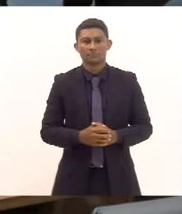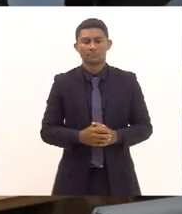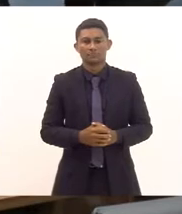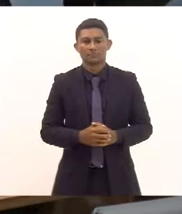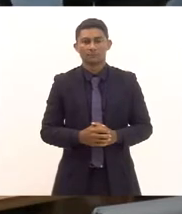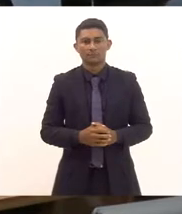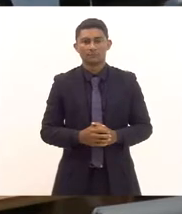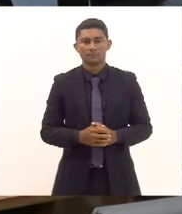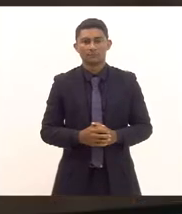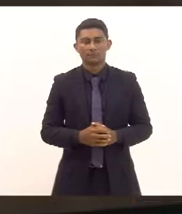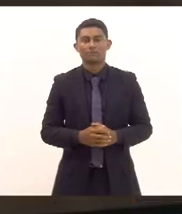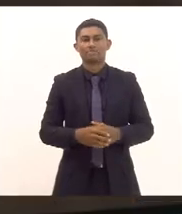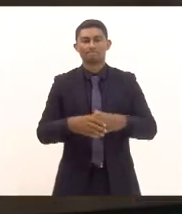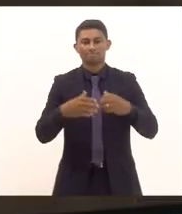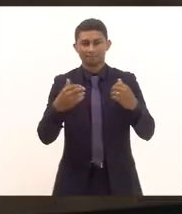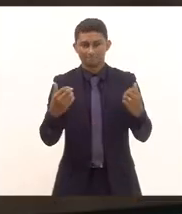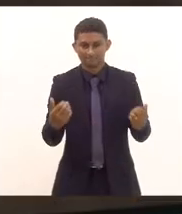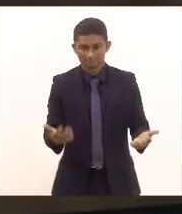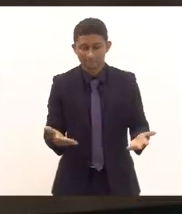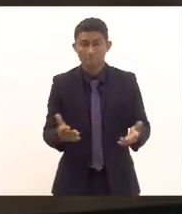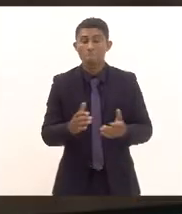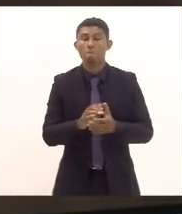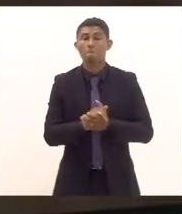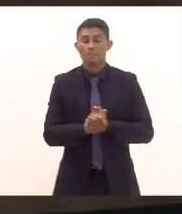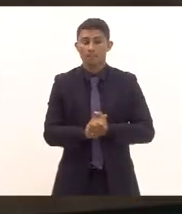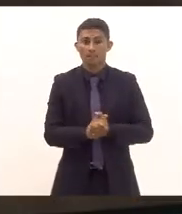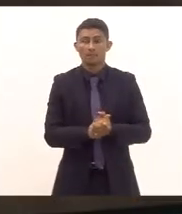o seu presidente é